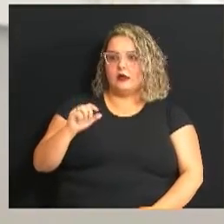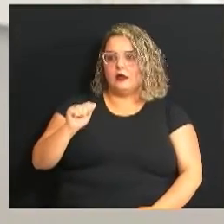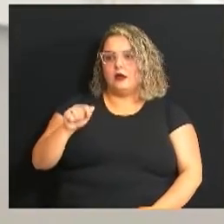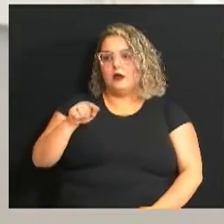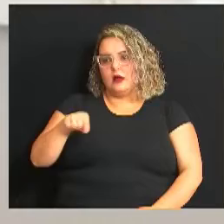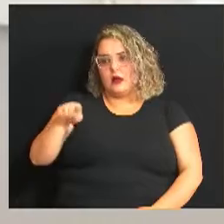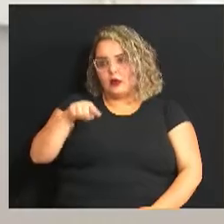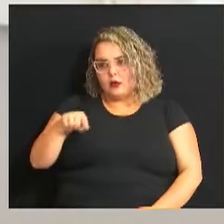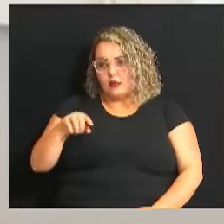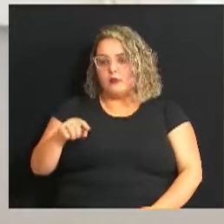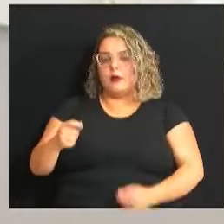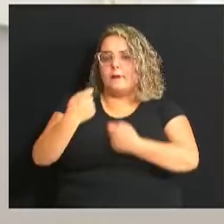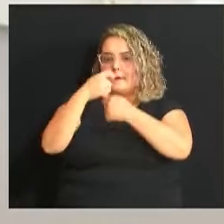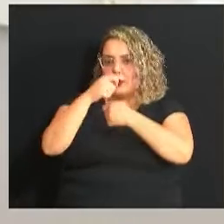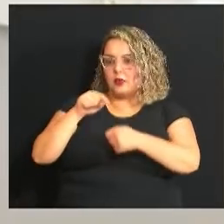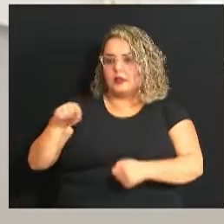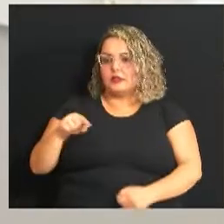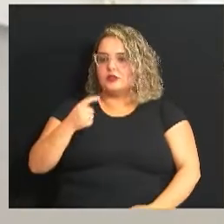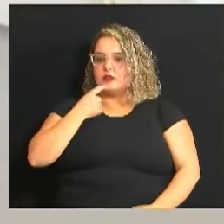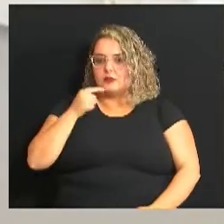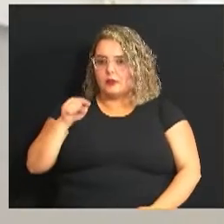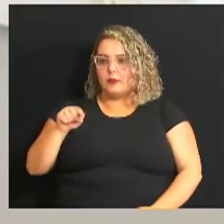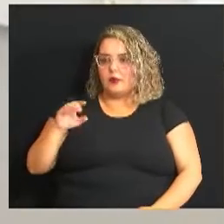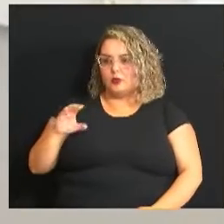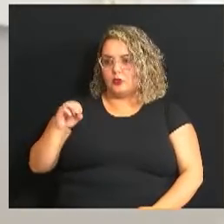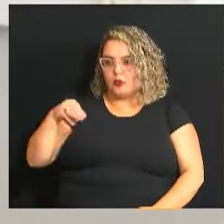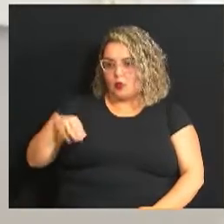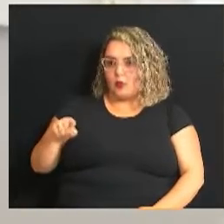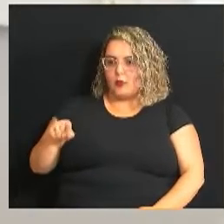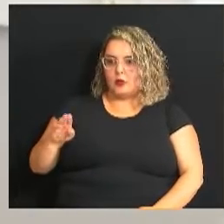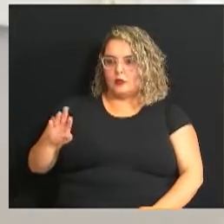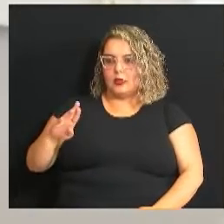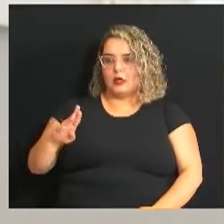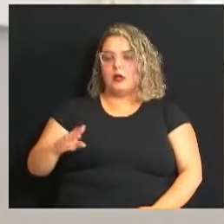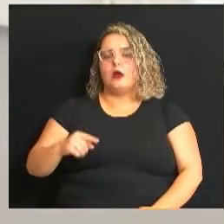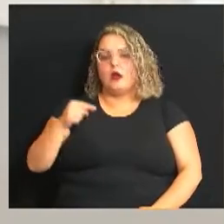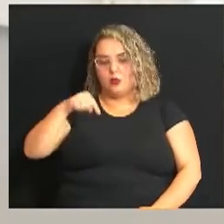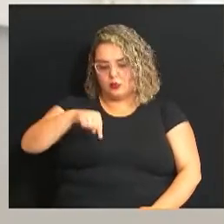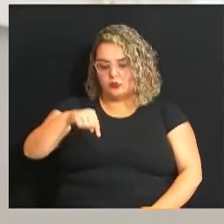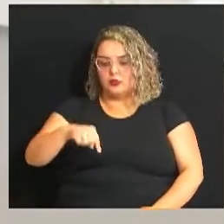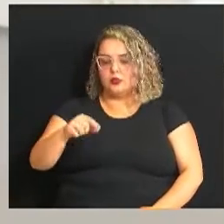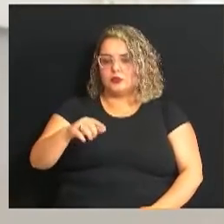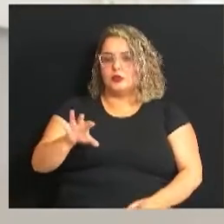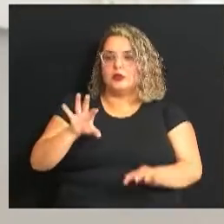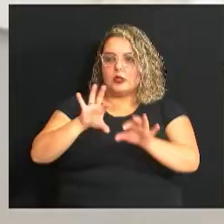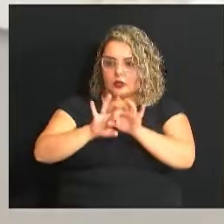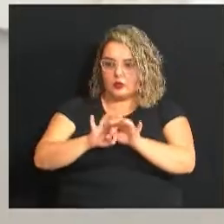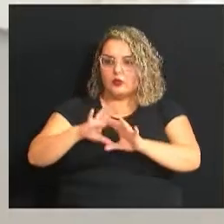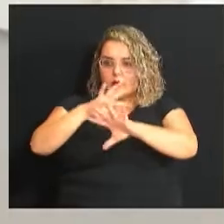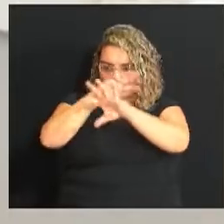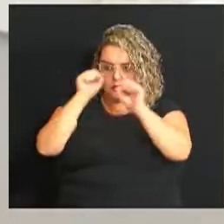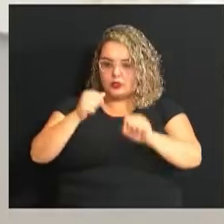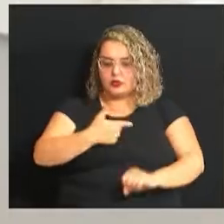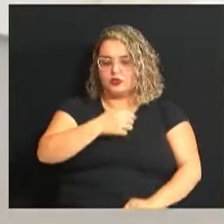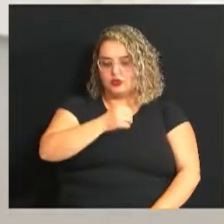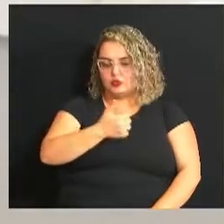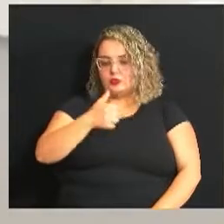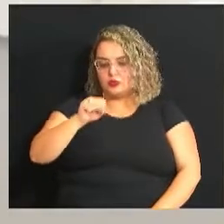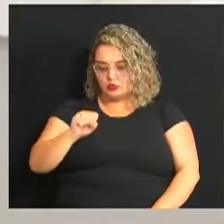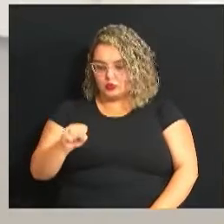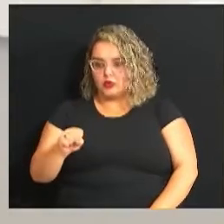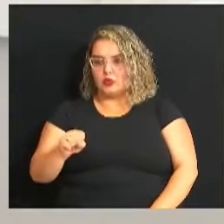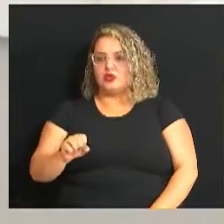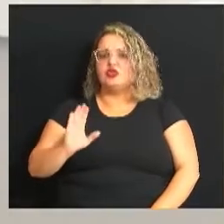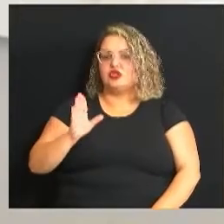sejusc.cchsa@puc-campinas.edu.br. Bom, o serviço existe, então, desde 18? O nosso convênio com o tribunal é desde 18. O Sejusc já existe no